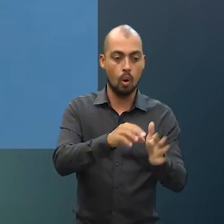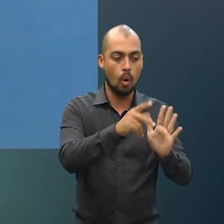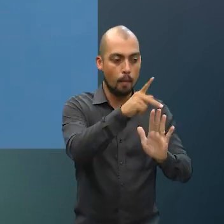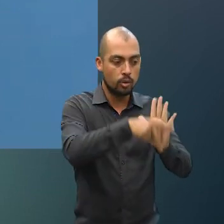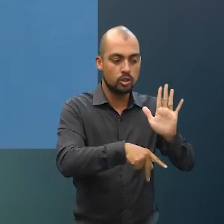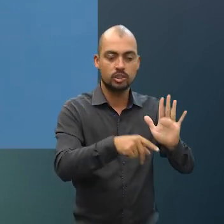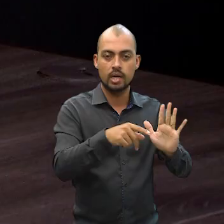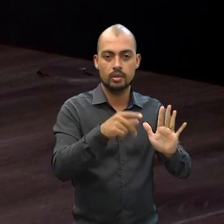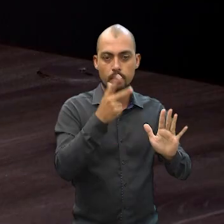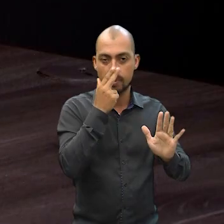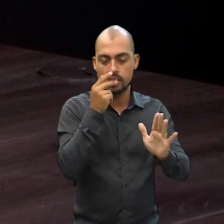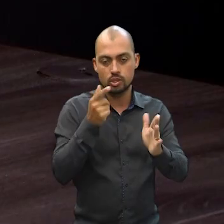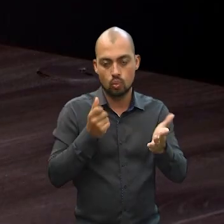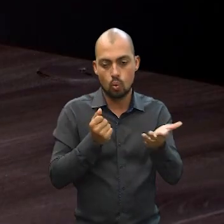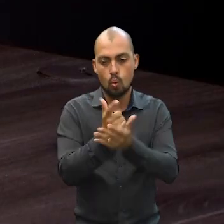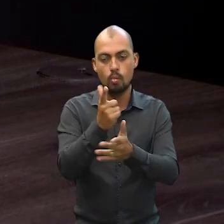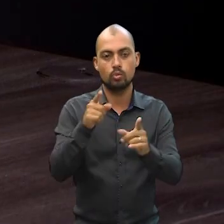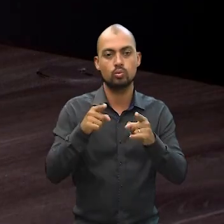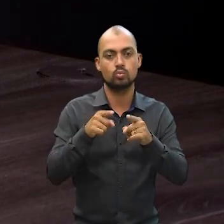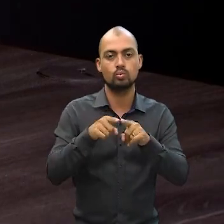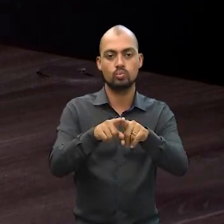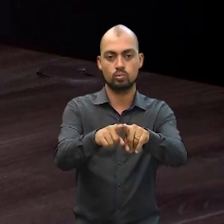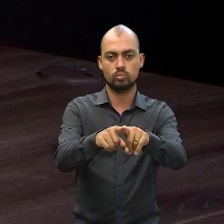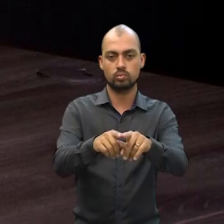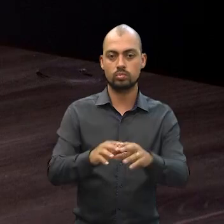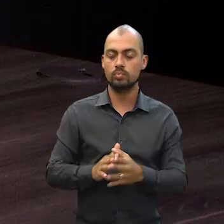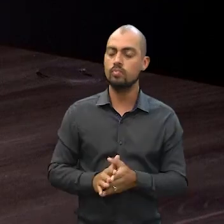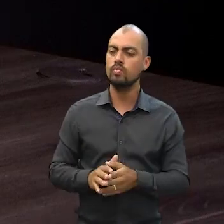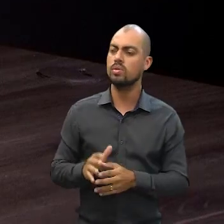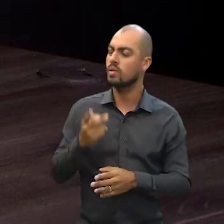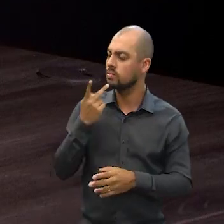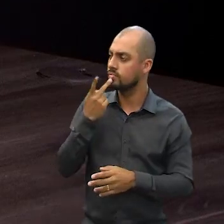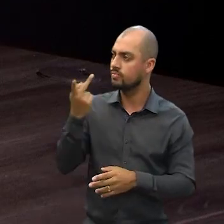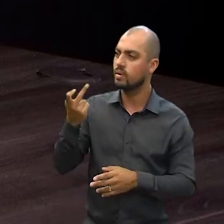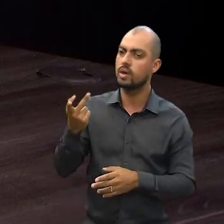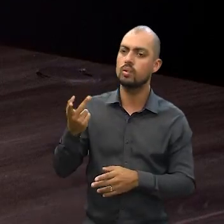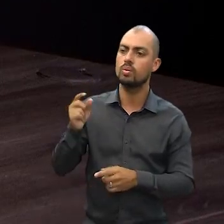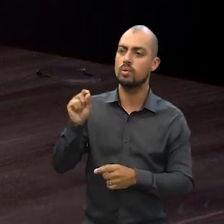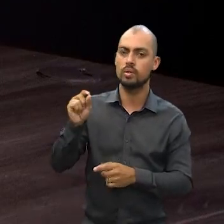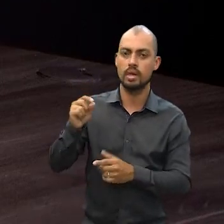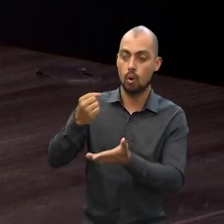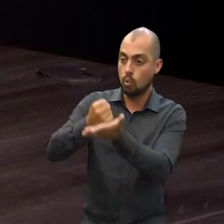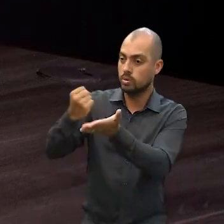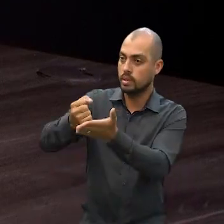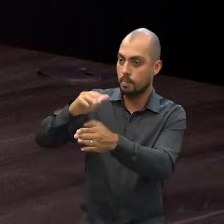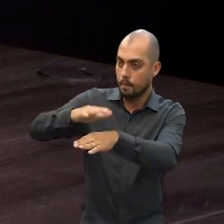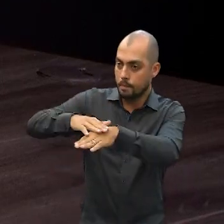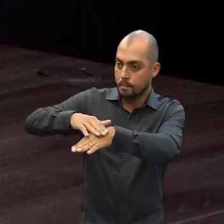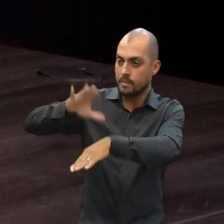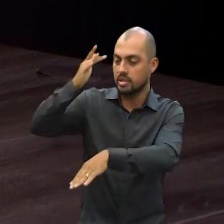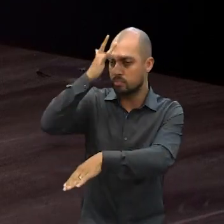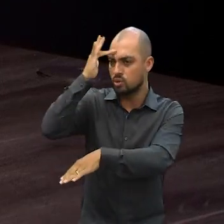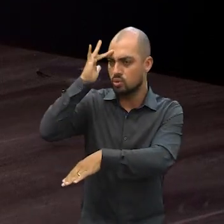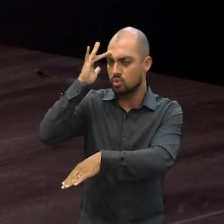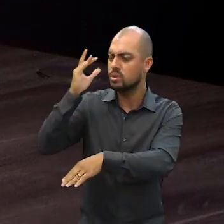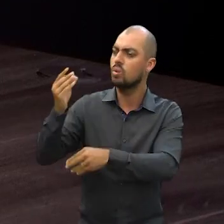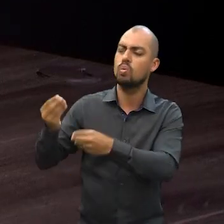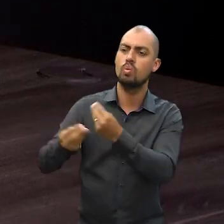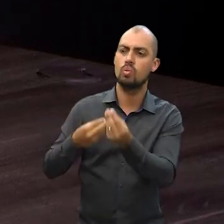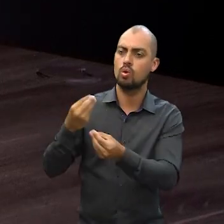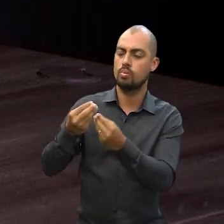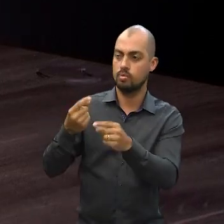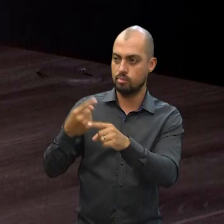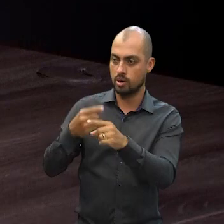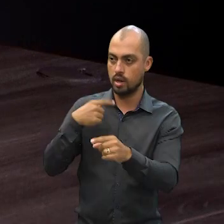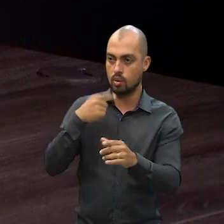com a gente. Quando você fala em admitir mais gente, ter mais mercado, como foi isso? Porque quando a gente pega